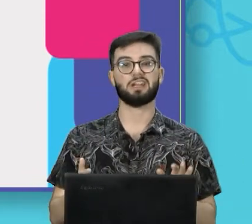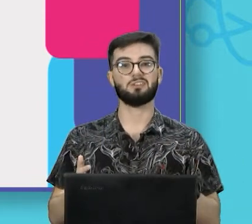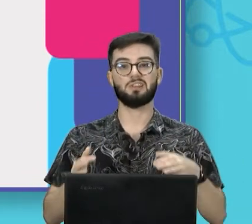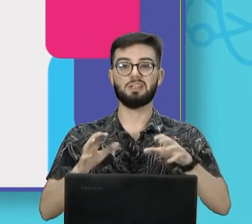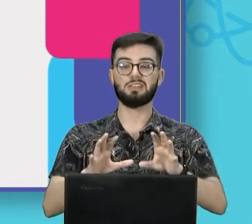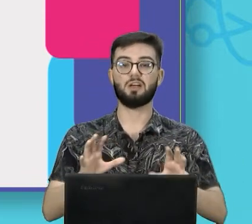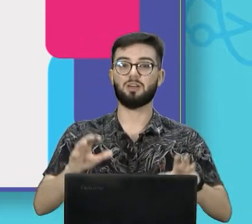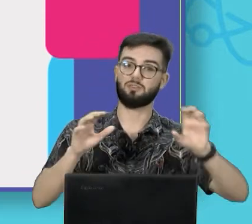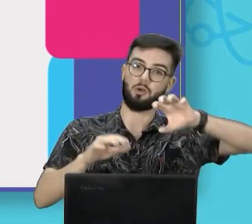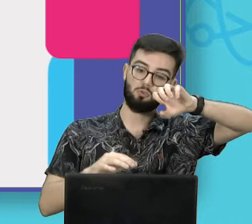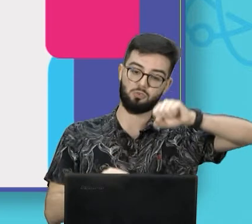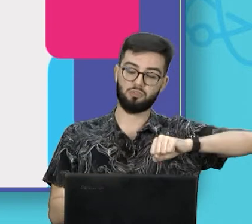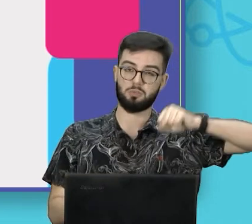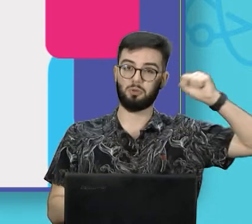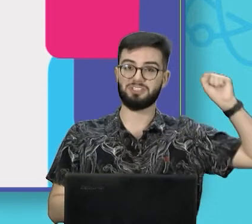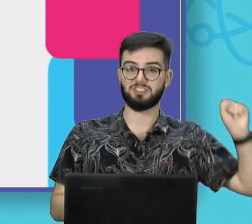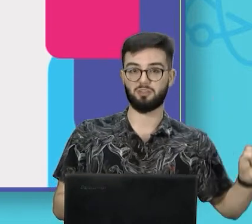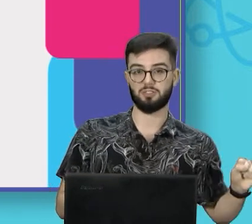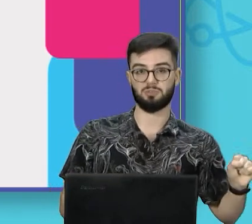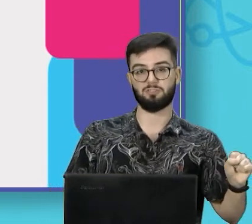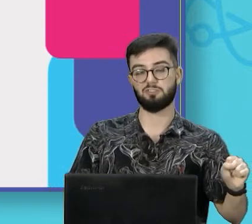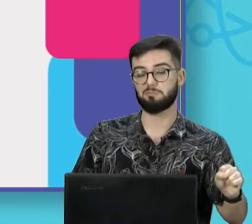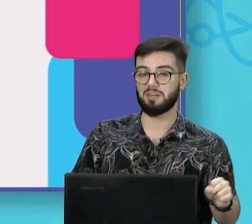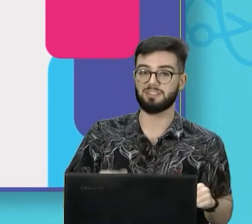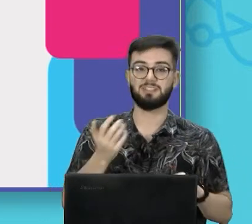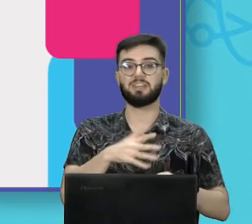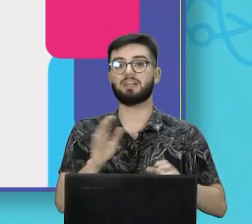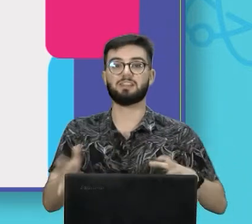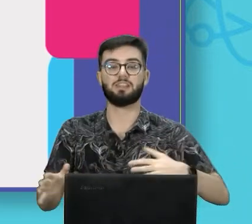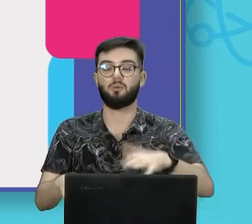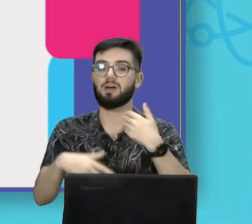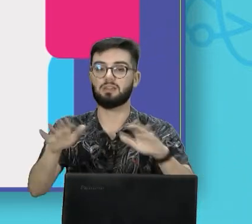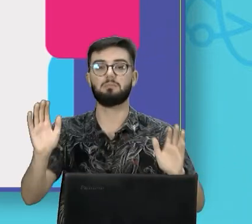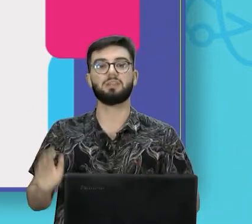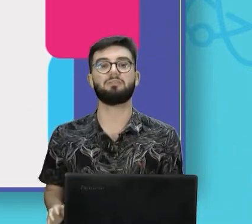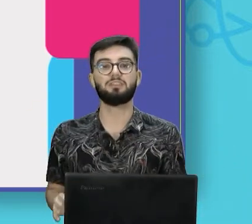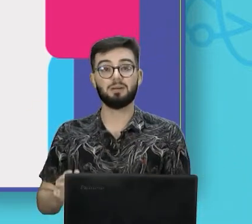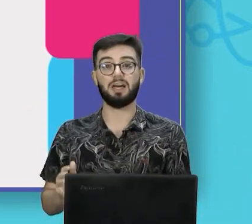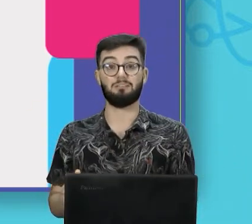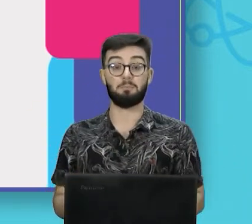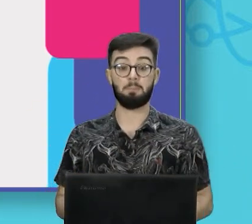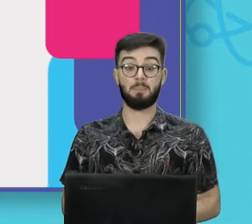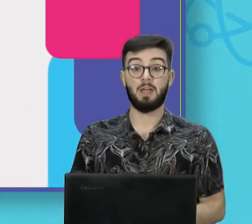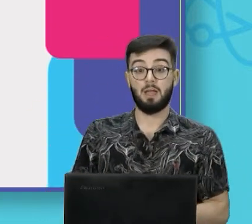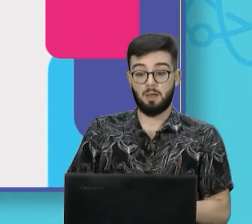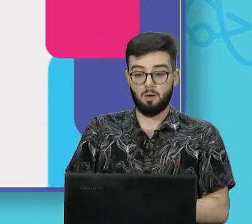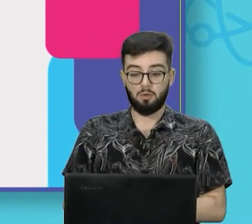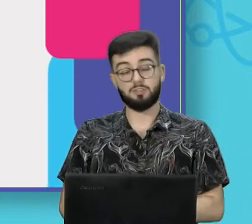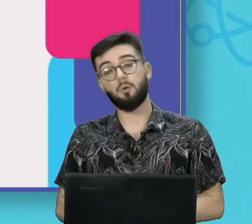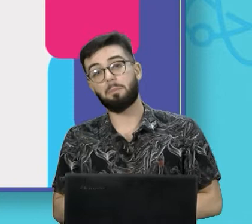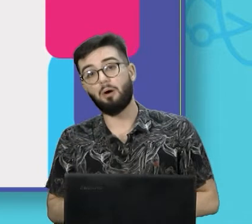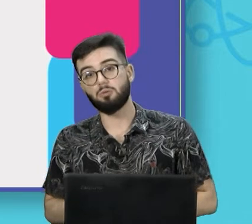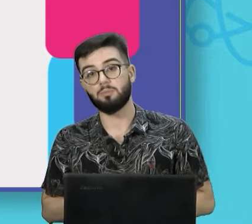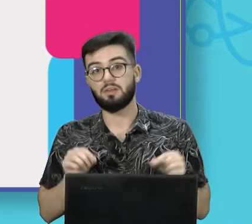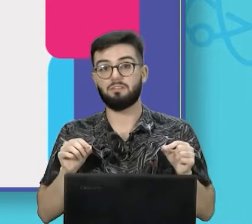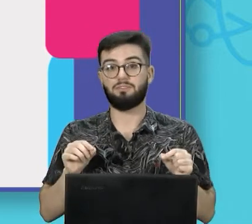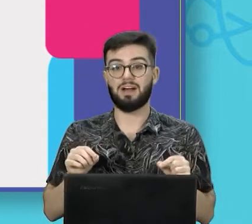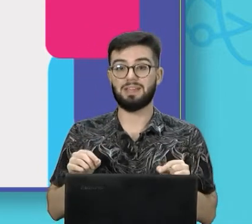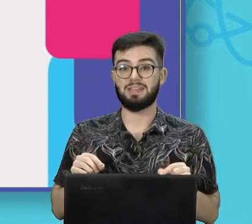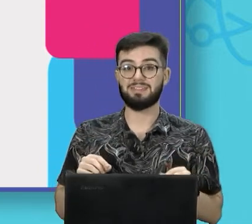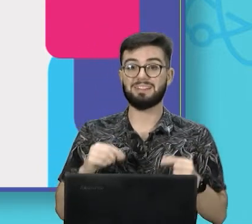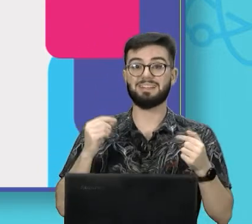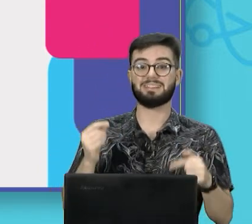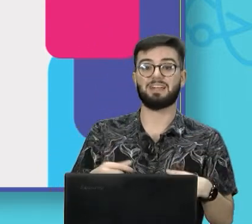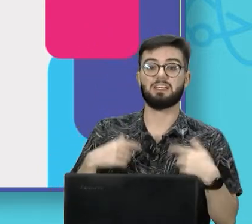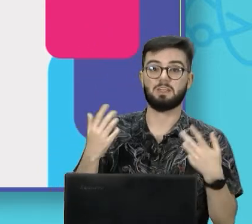governava através de decretos-leis então a Constituição de 1890 eu tava suspensão de 30 a 34 ele mandava e desmandava São Paulo